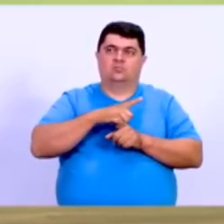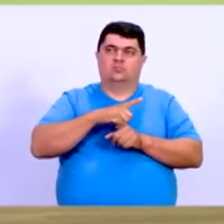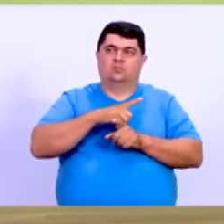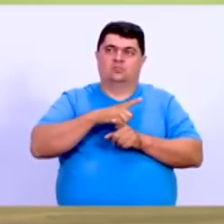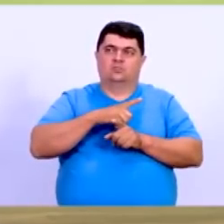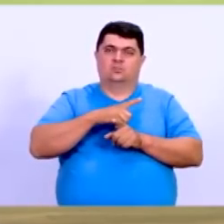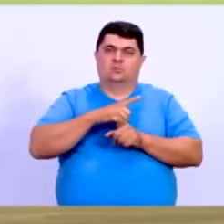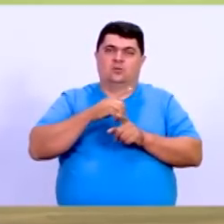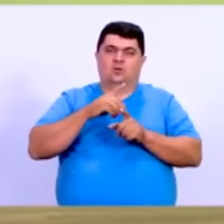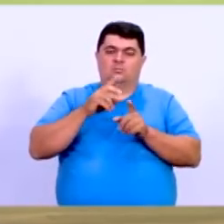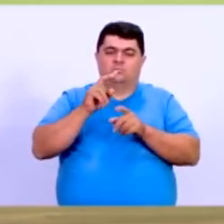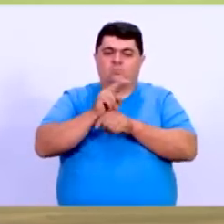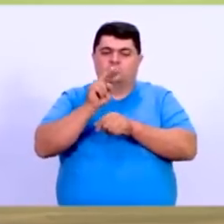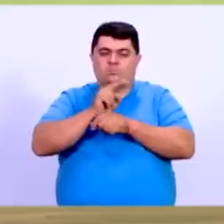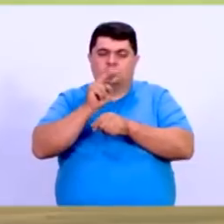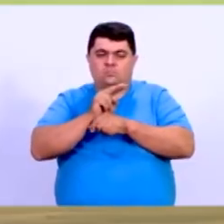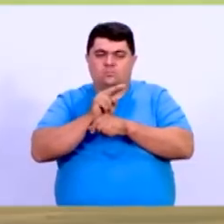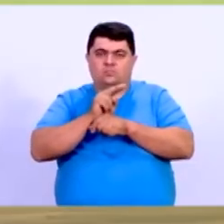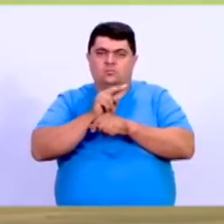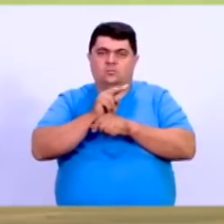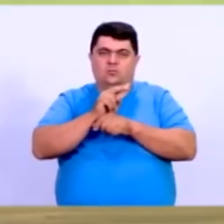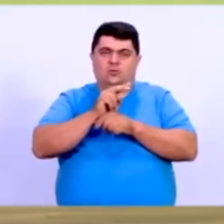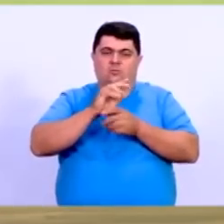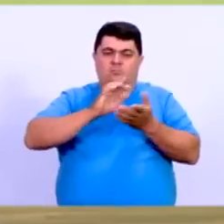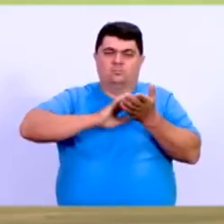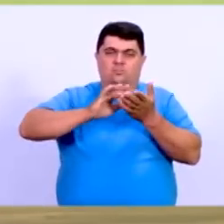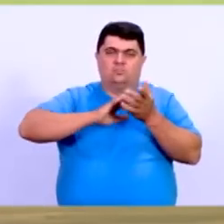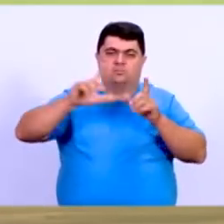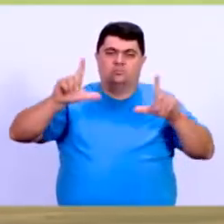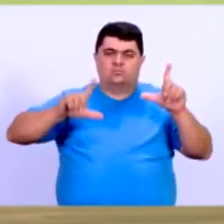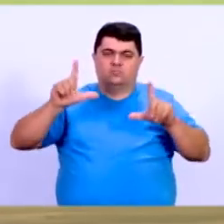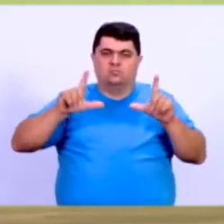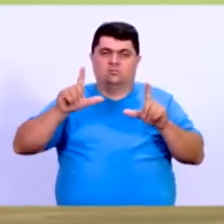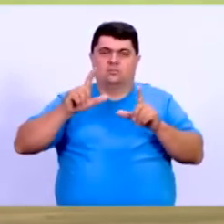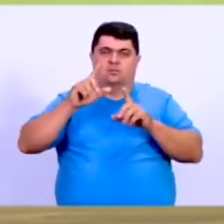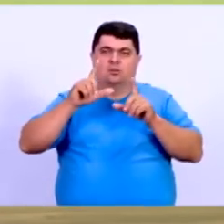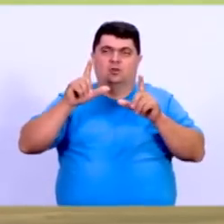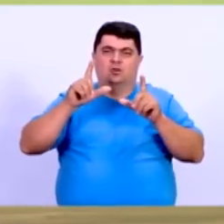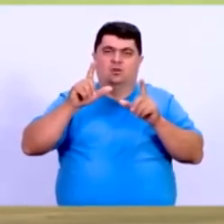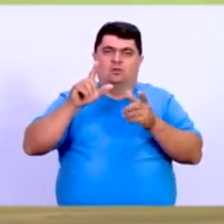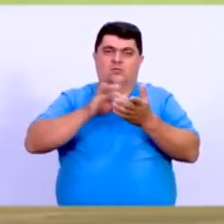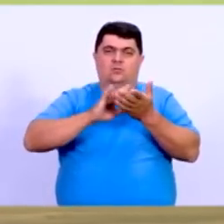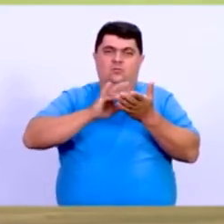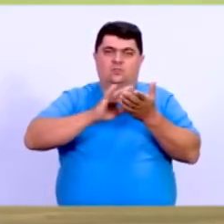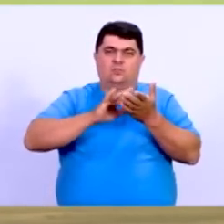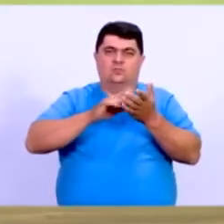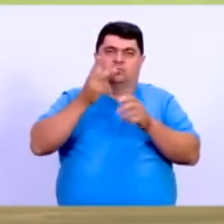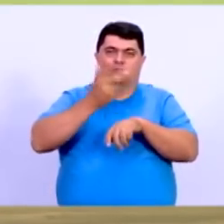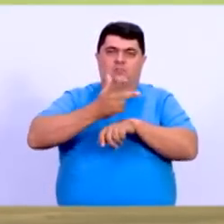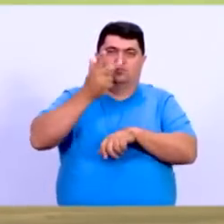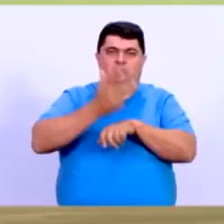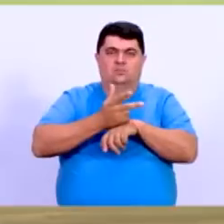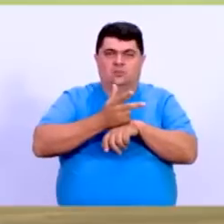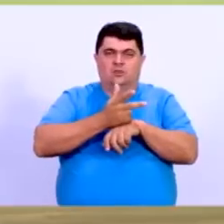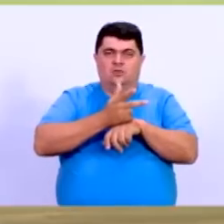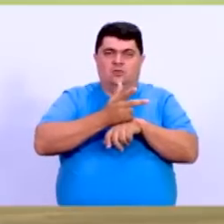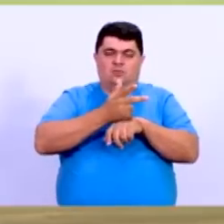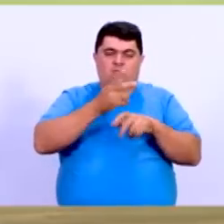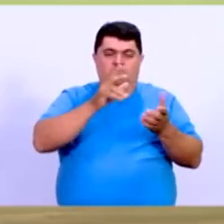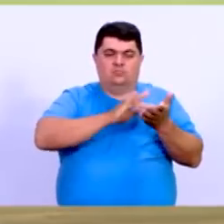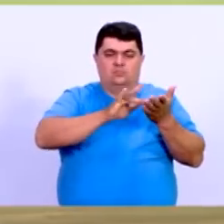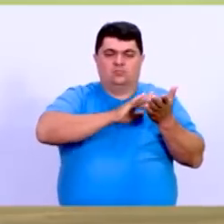Ele controla a Smart TV dele, ou seja, a televisão, através do celular, mandando vídeos do celular para a TV